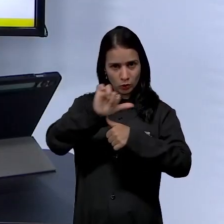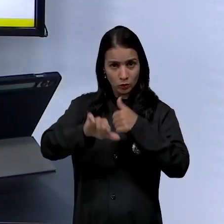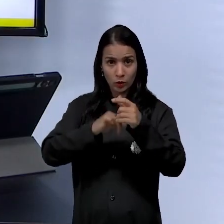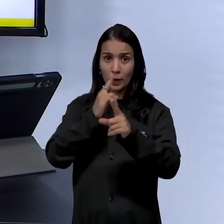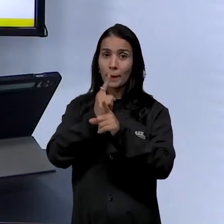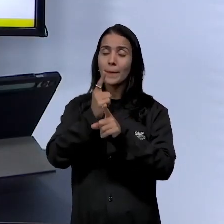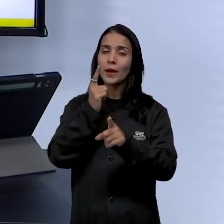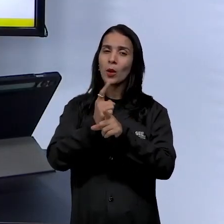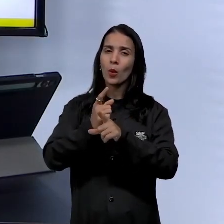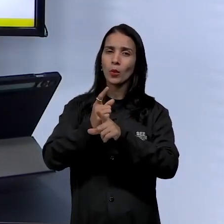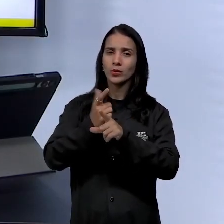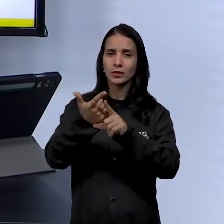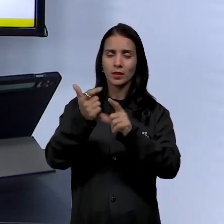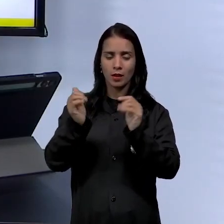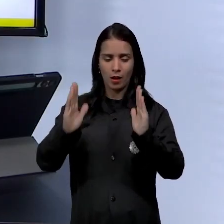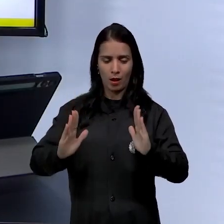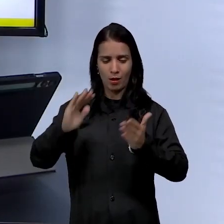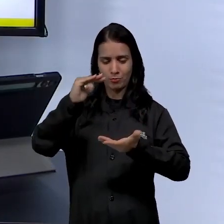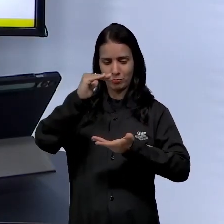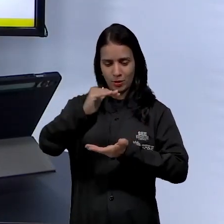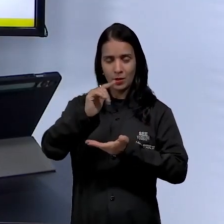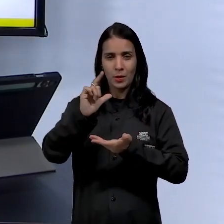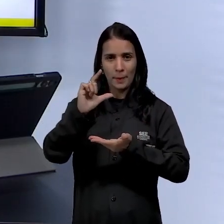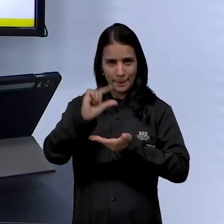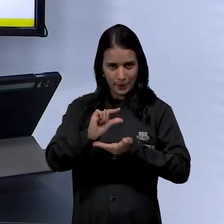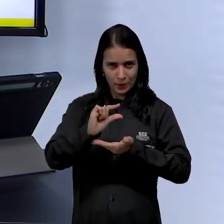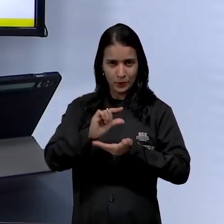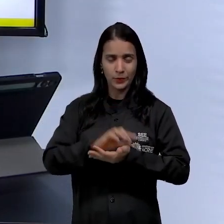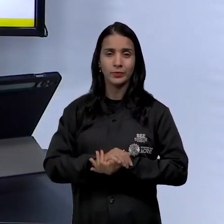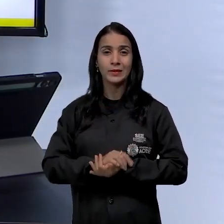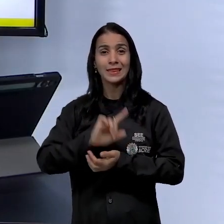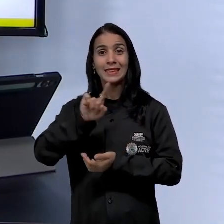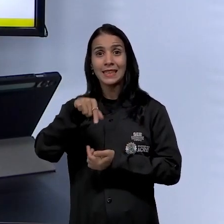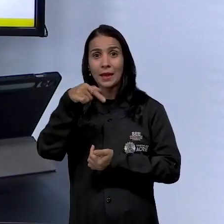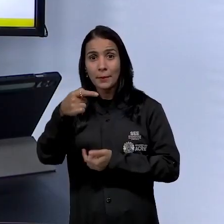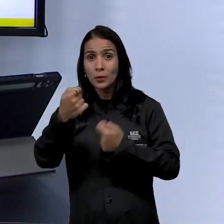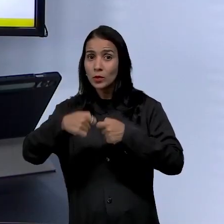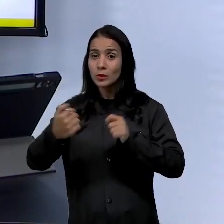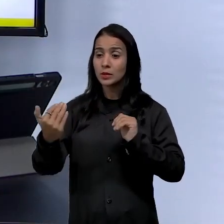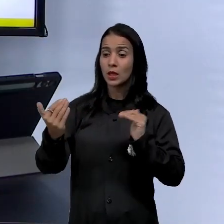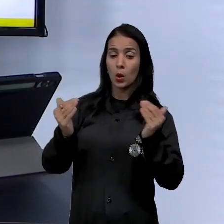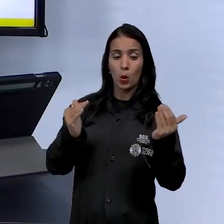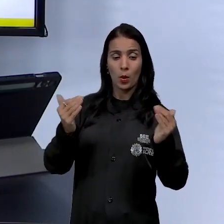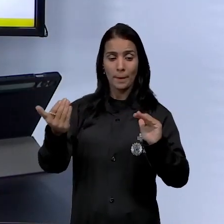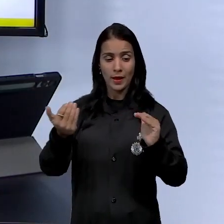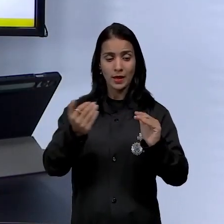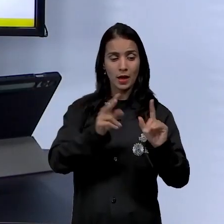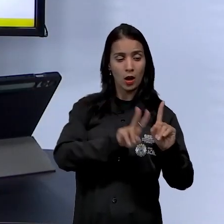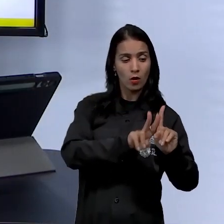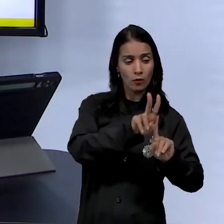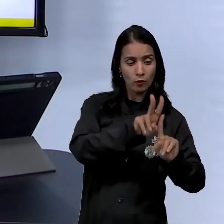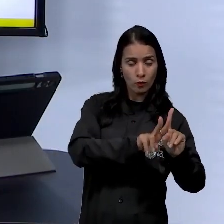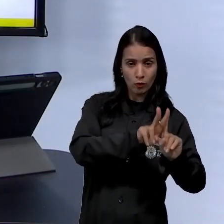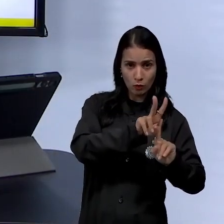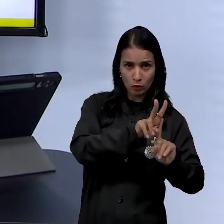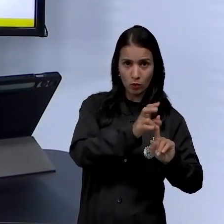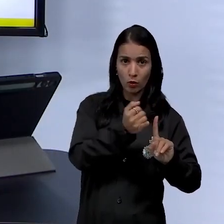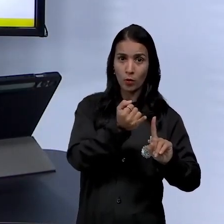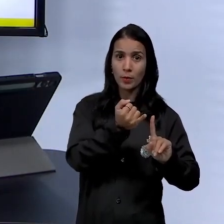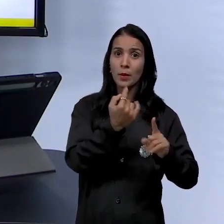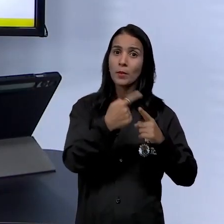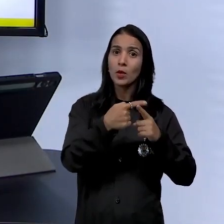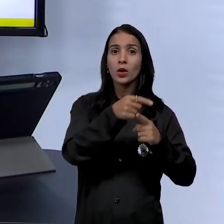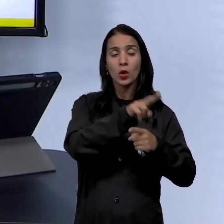Depois, para encontrar o volume, eu tive que fazer uma comparação entre o volume quando eu tenho em função daquela razão